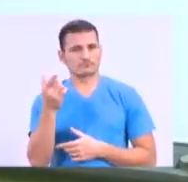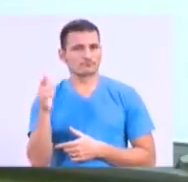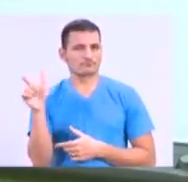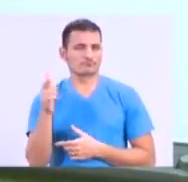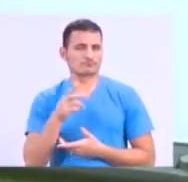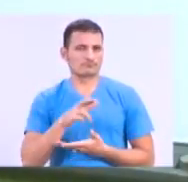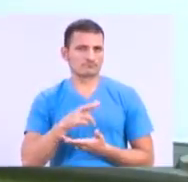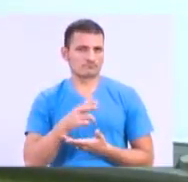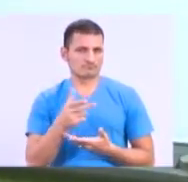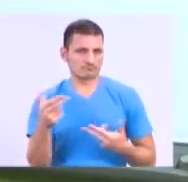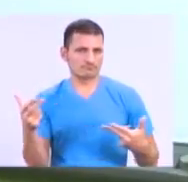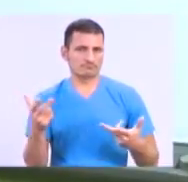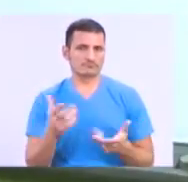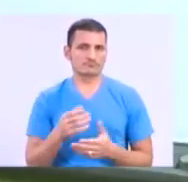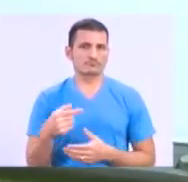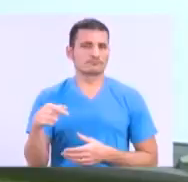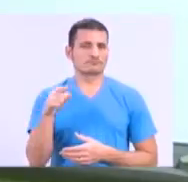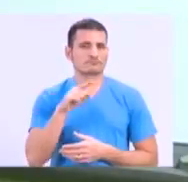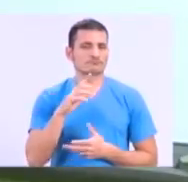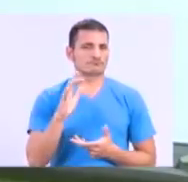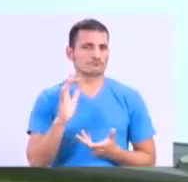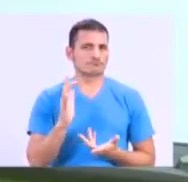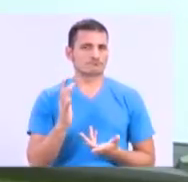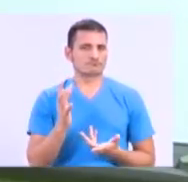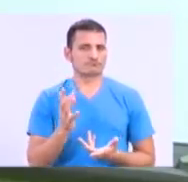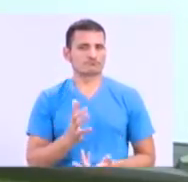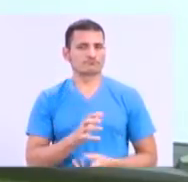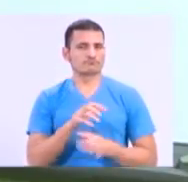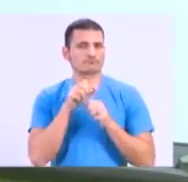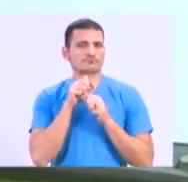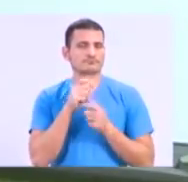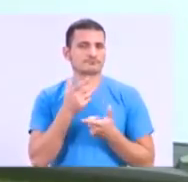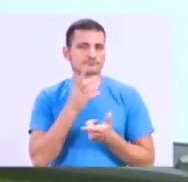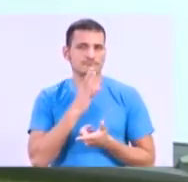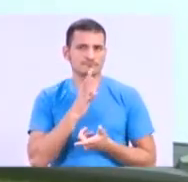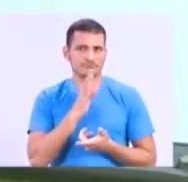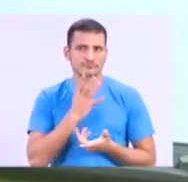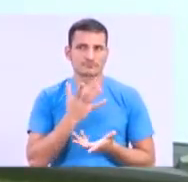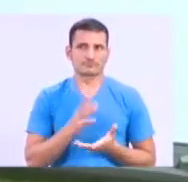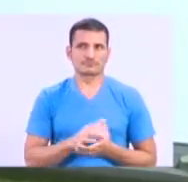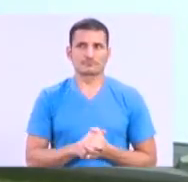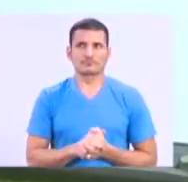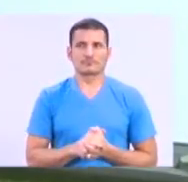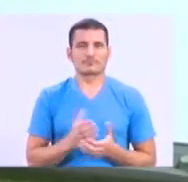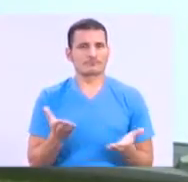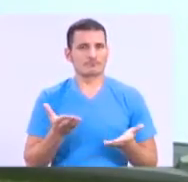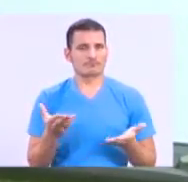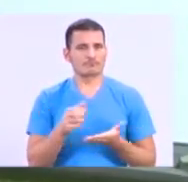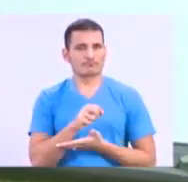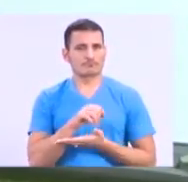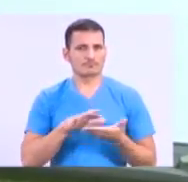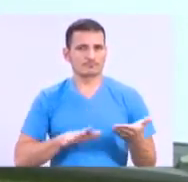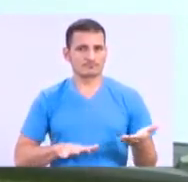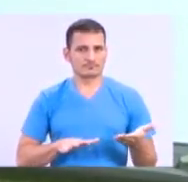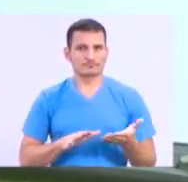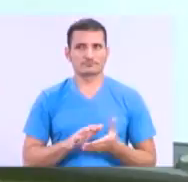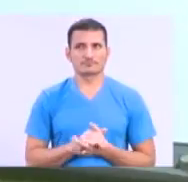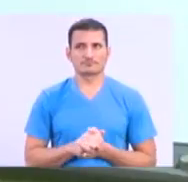né? Espero que vocês tenham absorvido o máximo de conhecimento, né? E vamos às atividades agora,